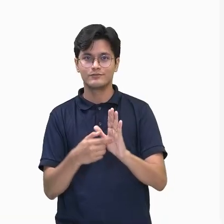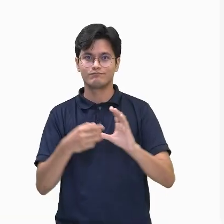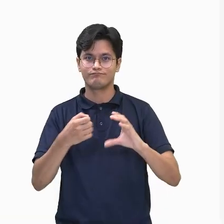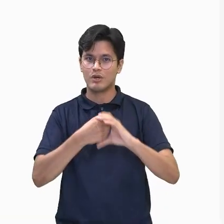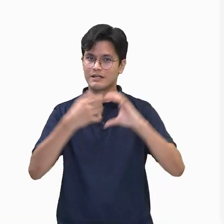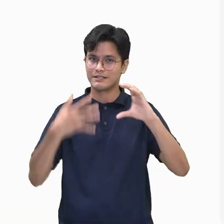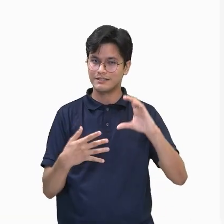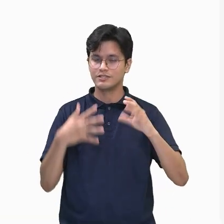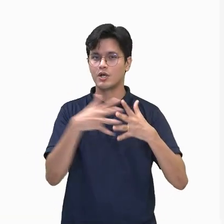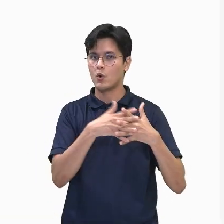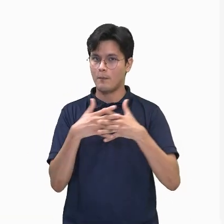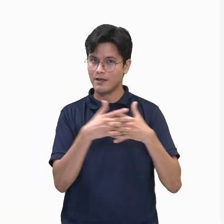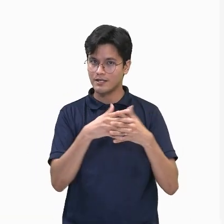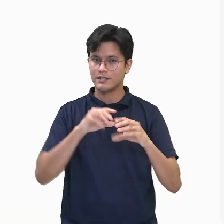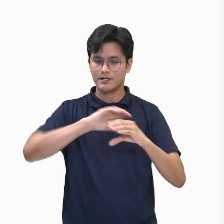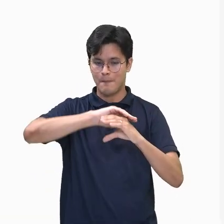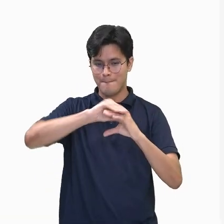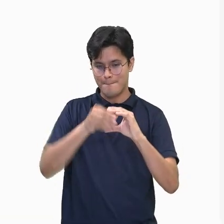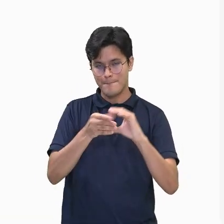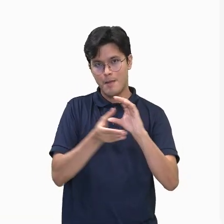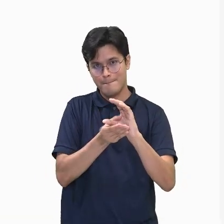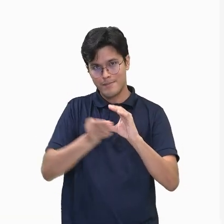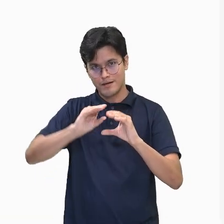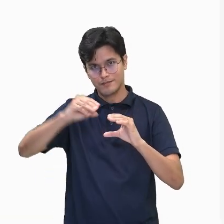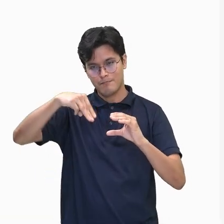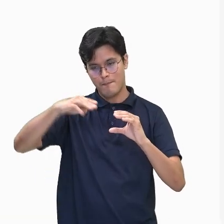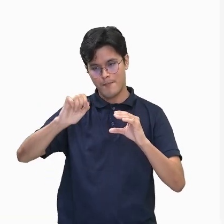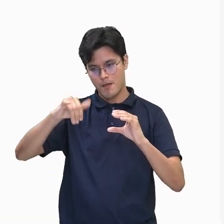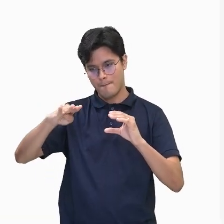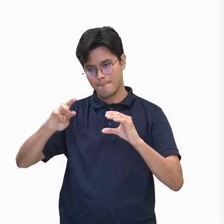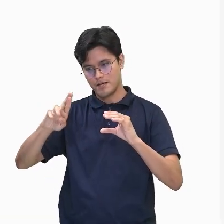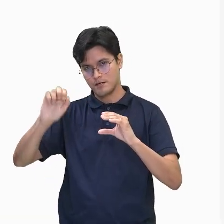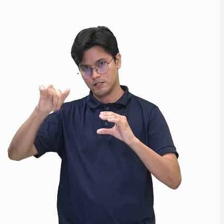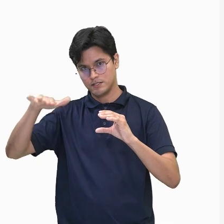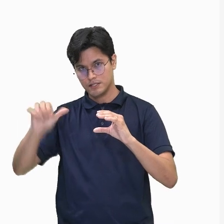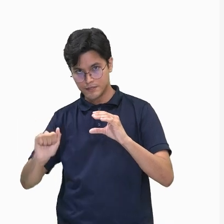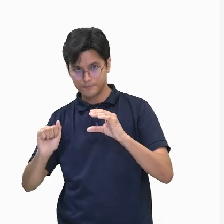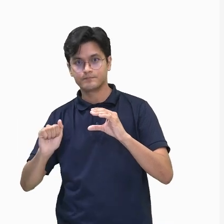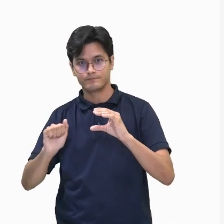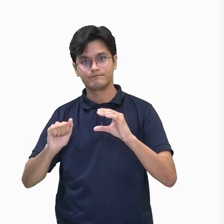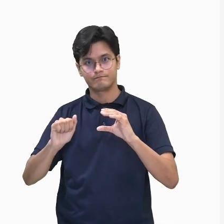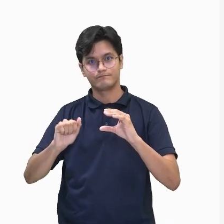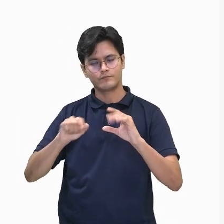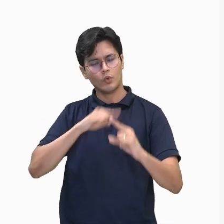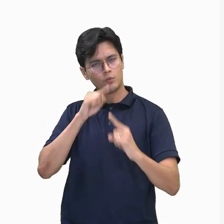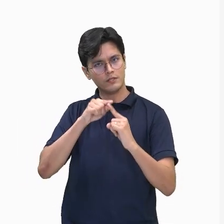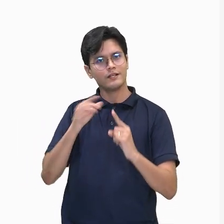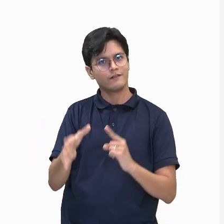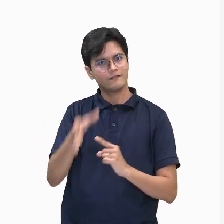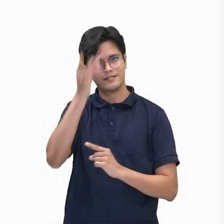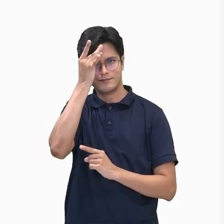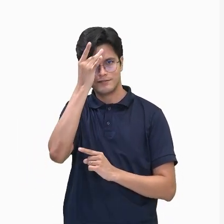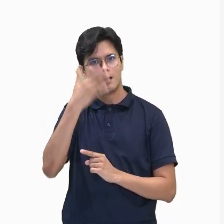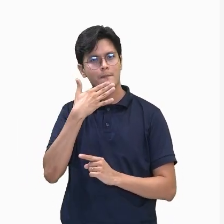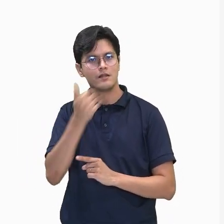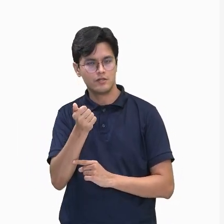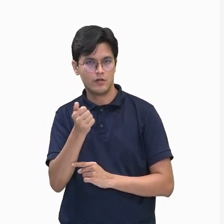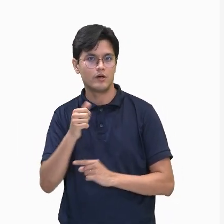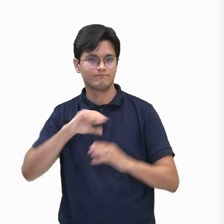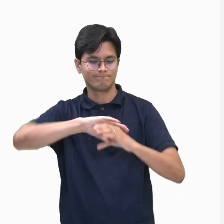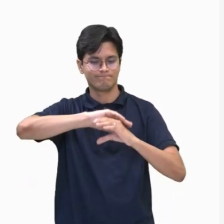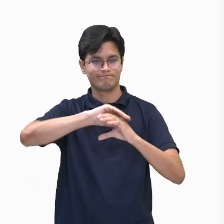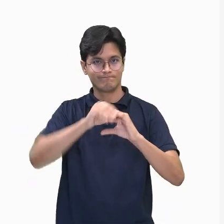a membrana plasmática. Para a gente fixar melhor o conceito, repetindo aí, ela é a camada que envolve a